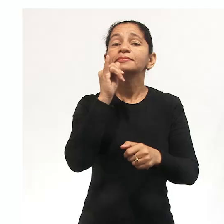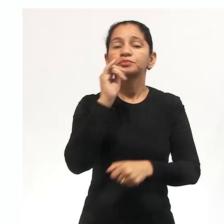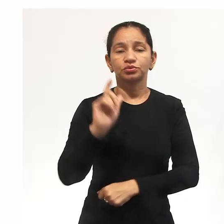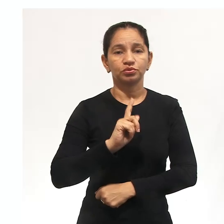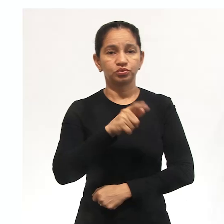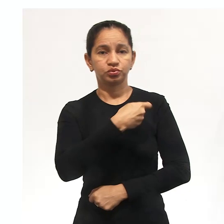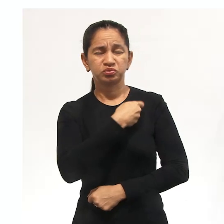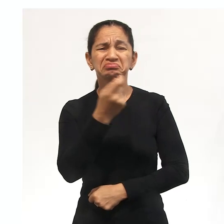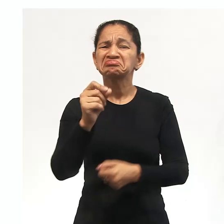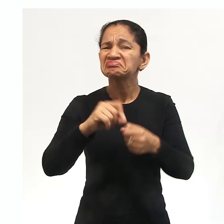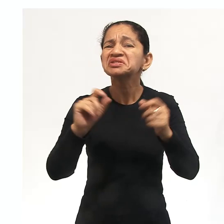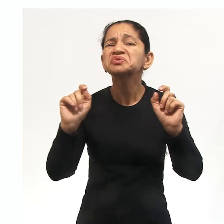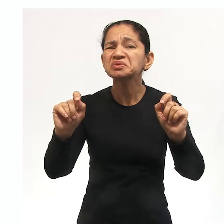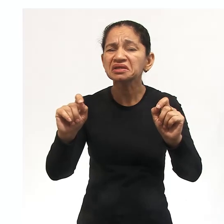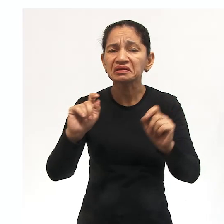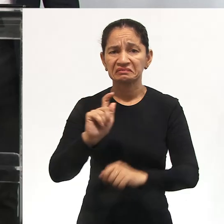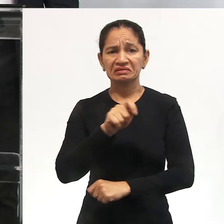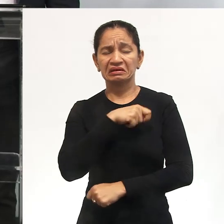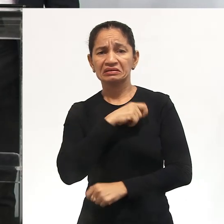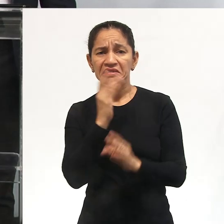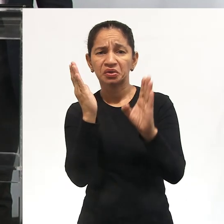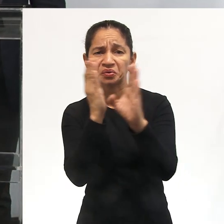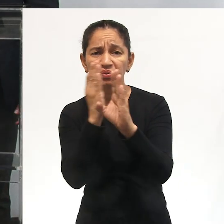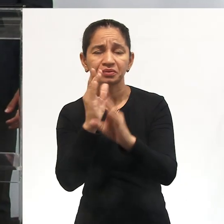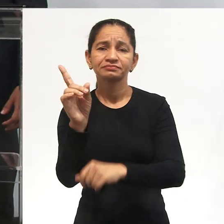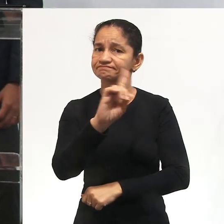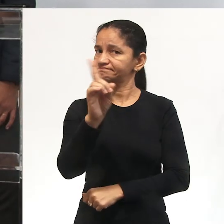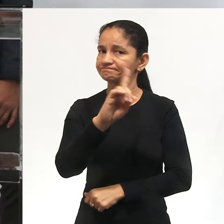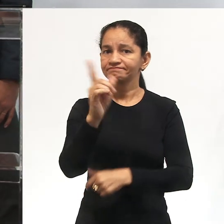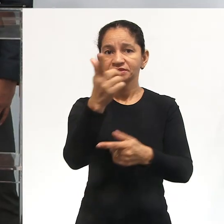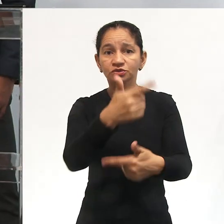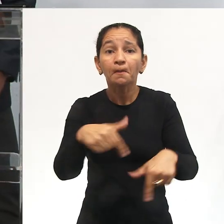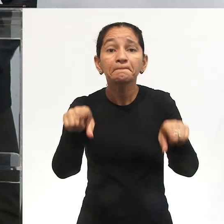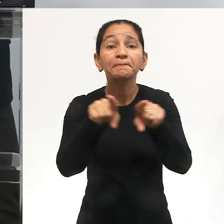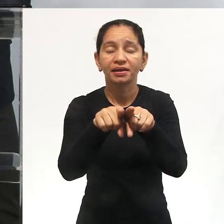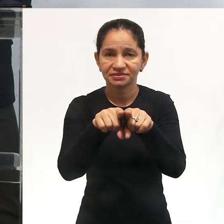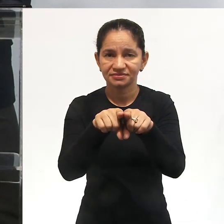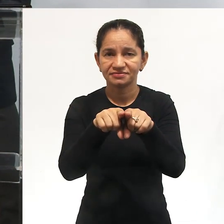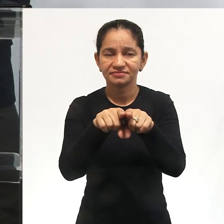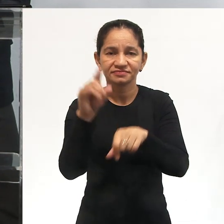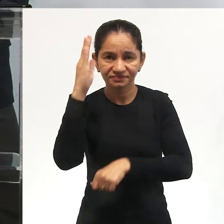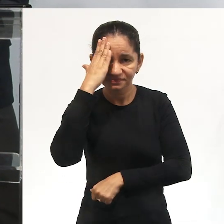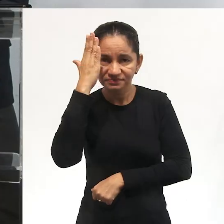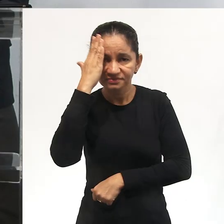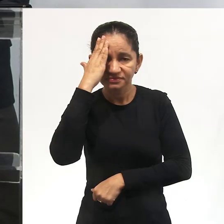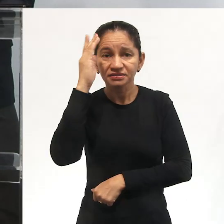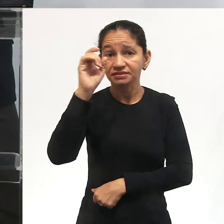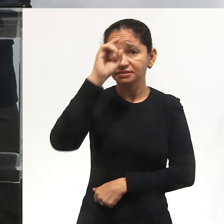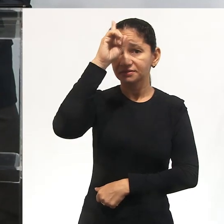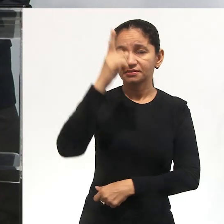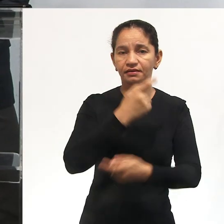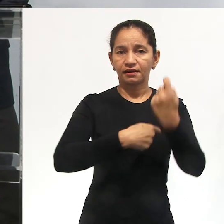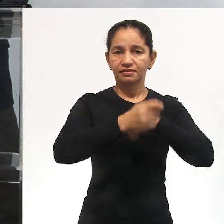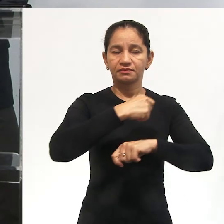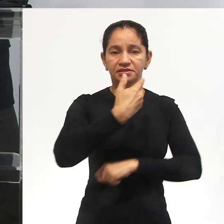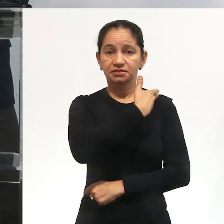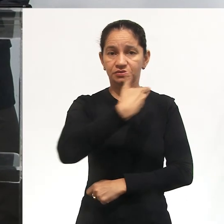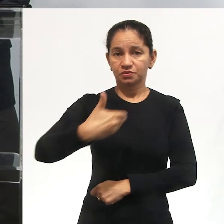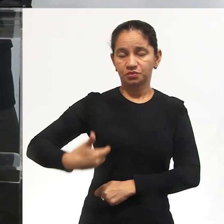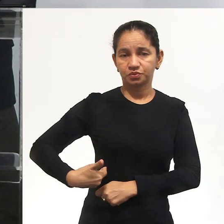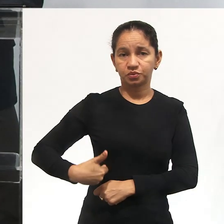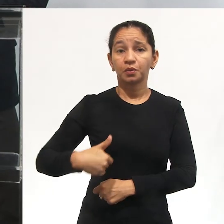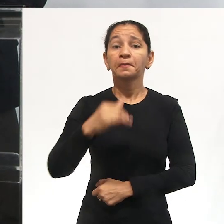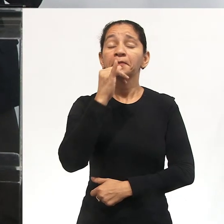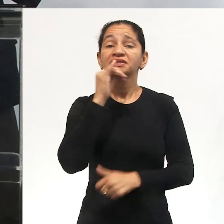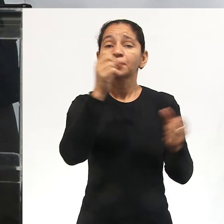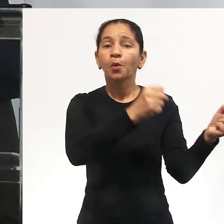Na verdade, os órgãos de fiscalização hoje são coadjuvantes em relação à consecução da política pública,